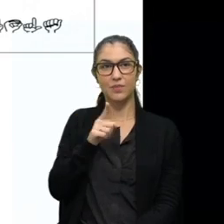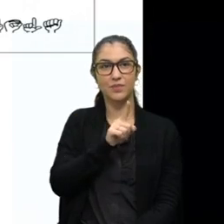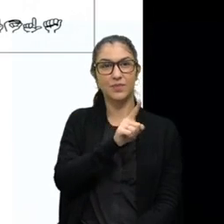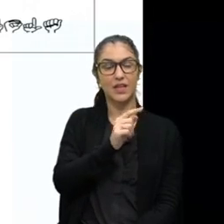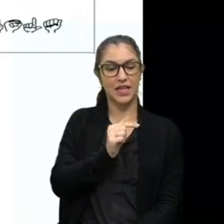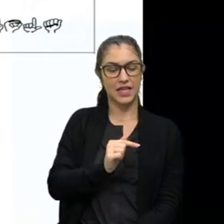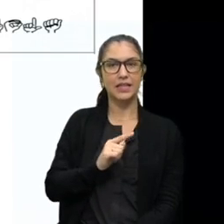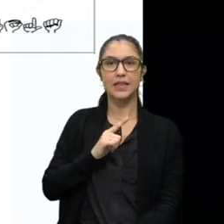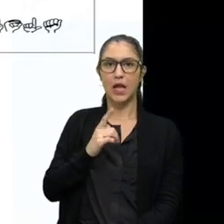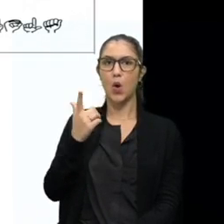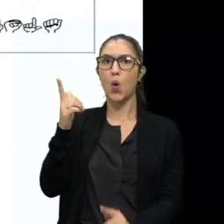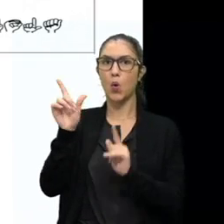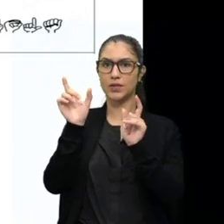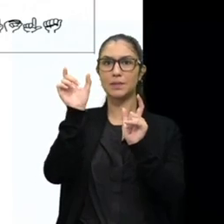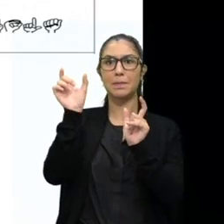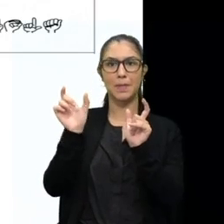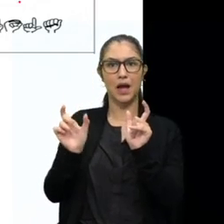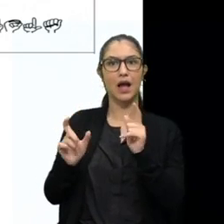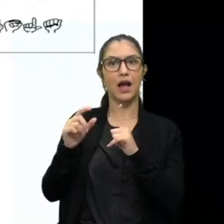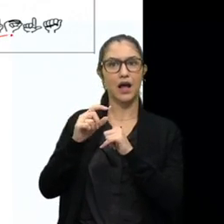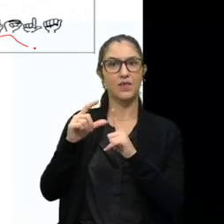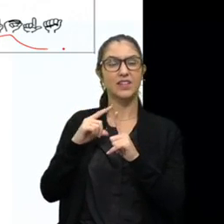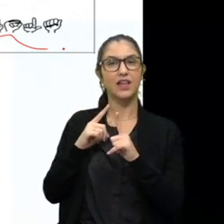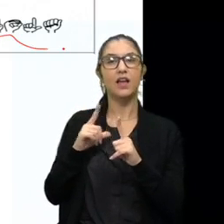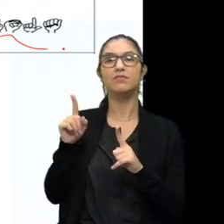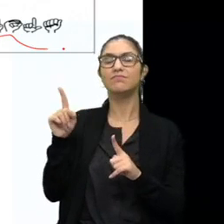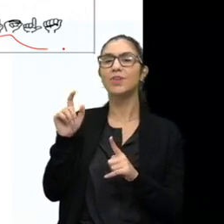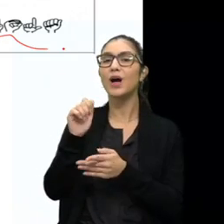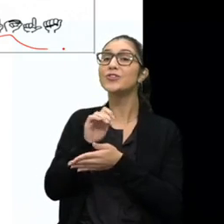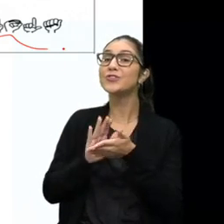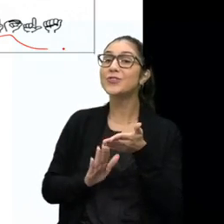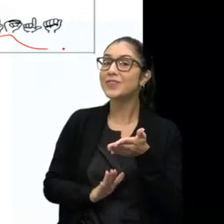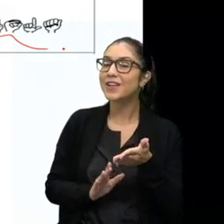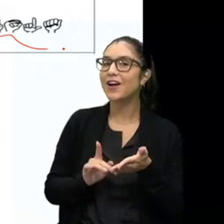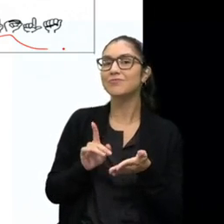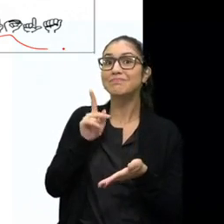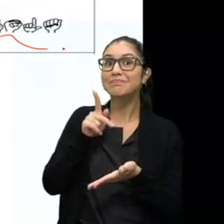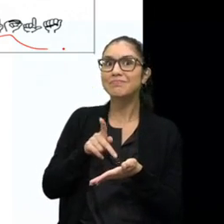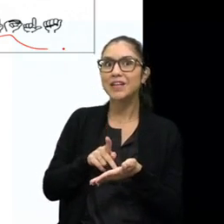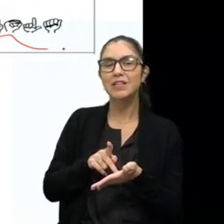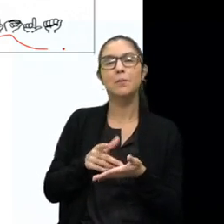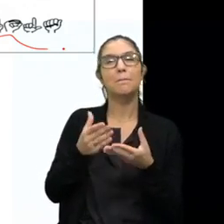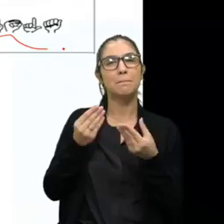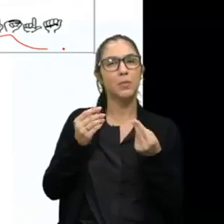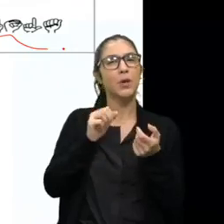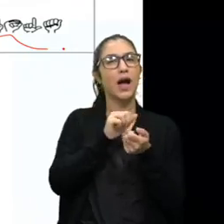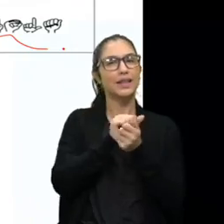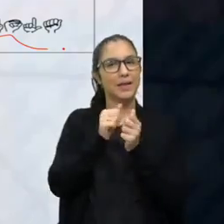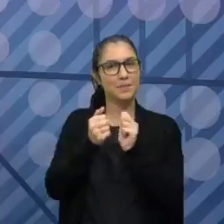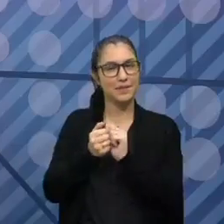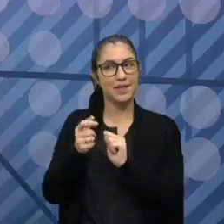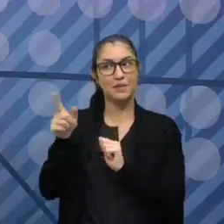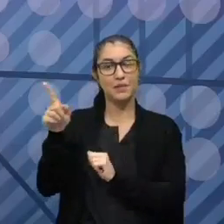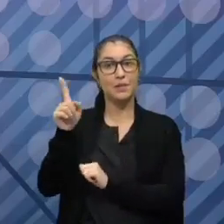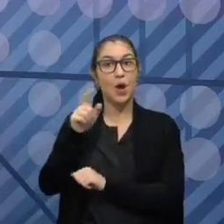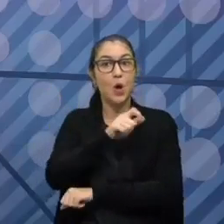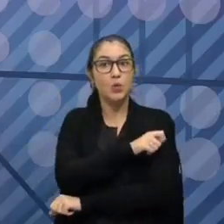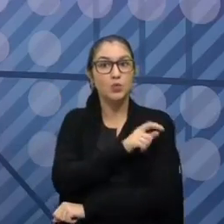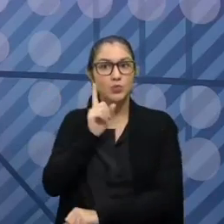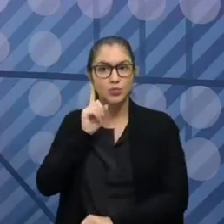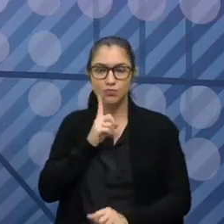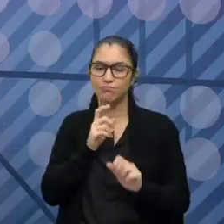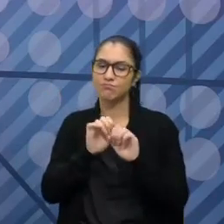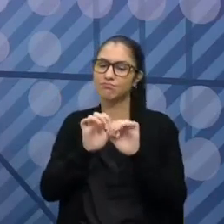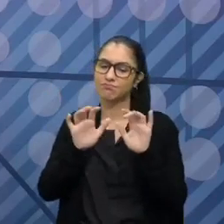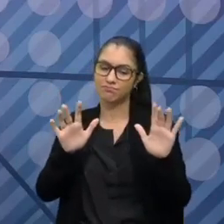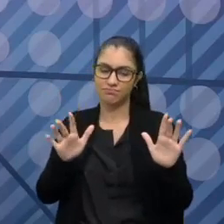nós temos outras palavras, tá? Então, essa é uma atividade realmente bem adaptada para o aluno surdo. Claro,